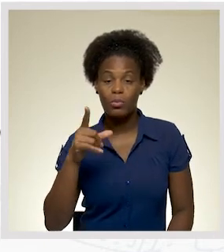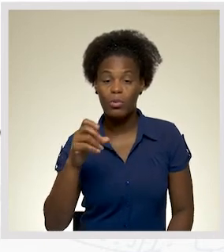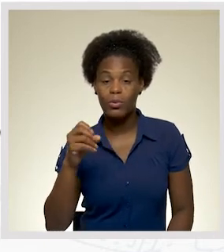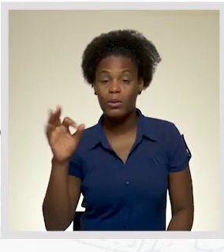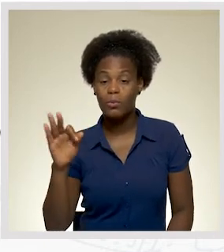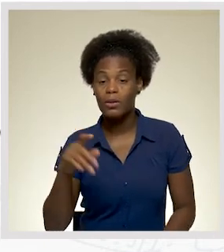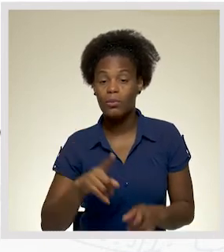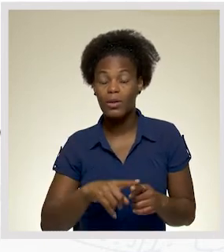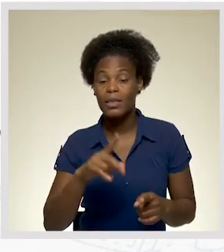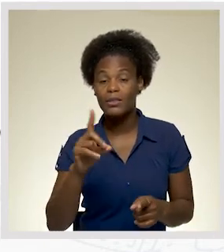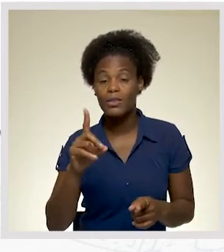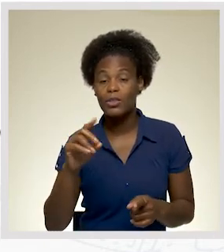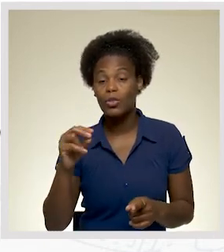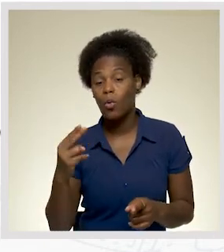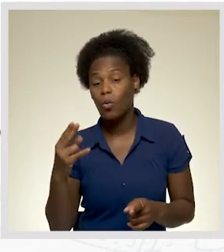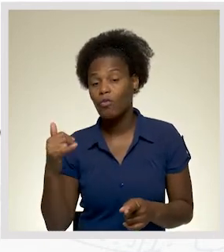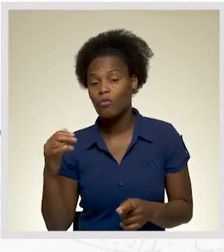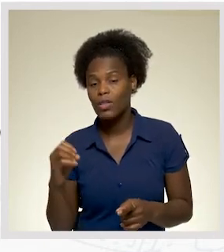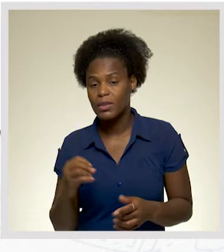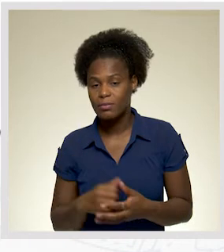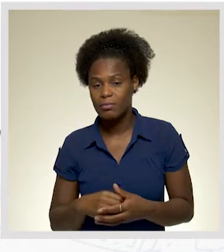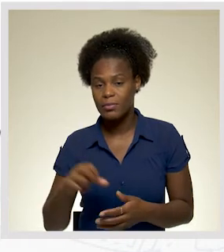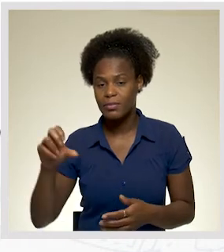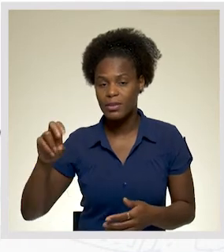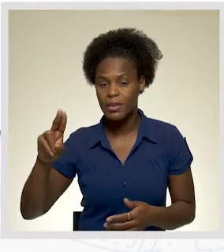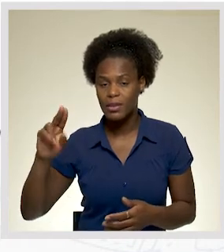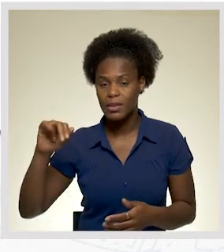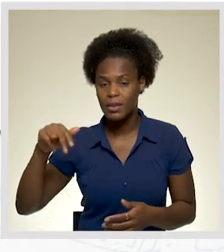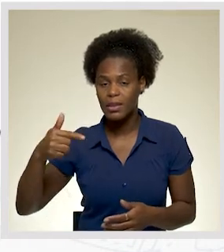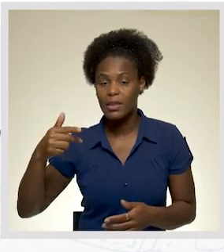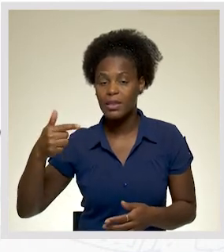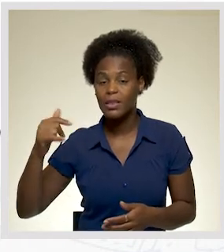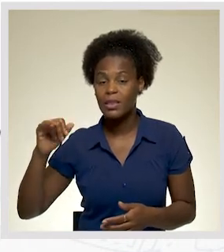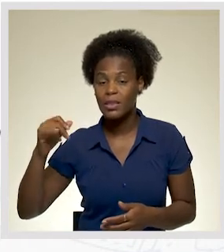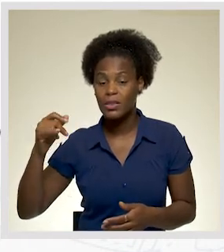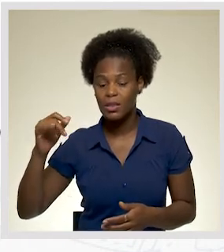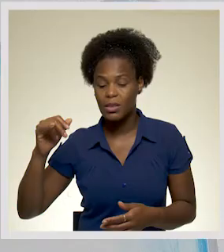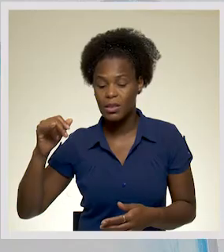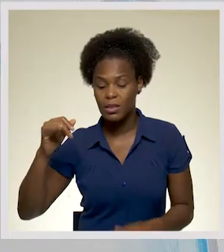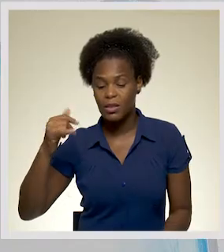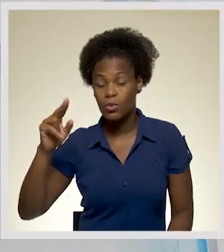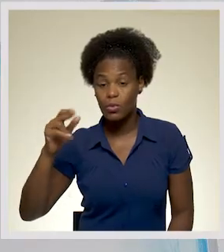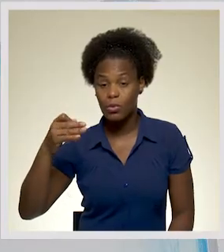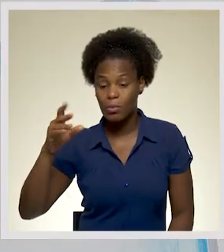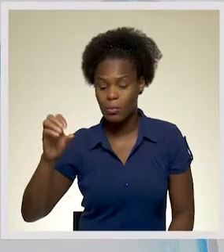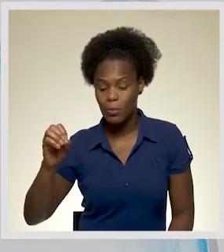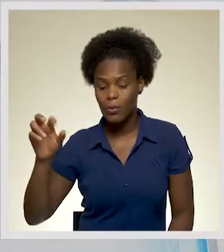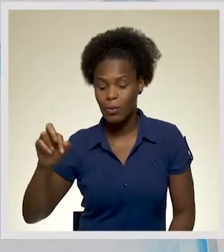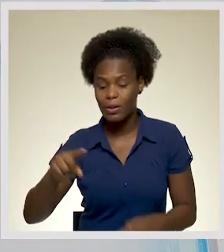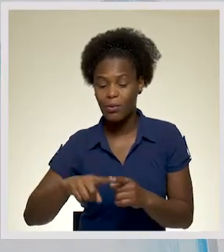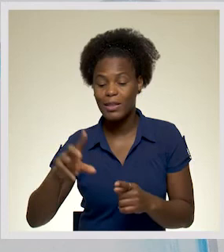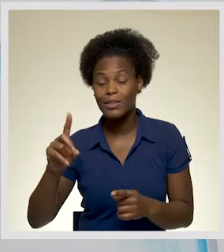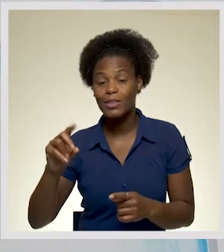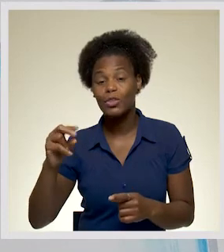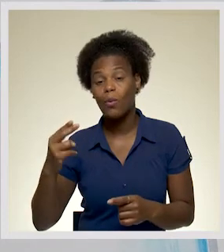O quíntuplo de 8 é 16 ou 40? Como eu sei que são excelentes